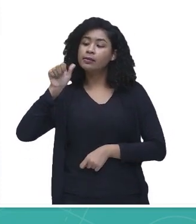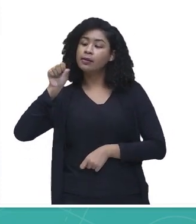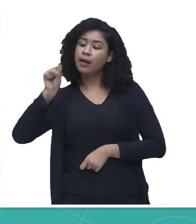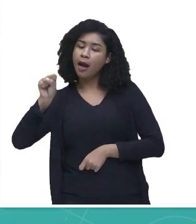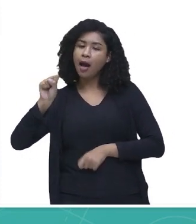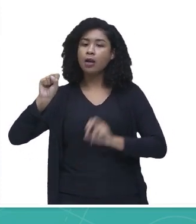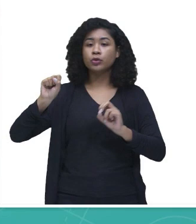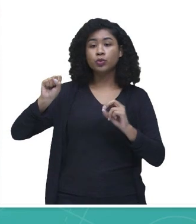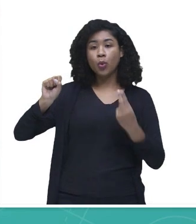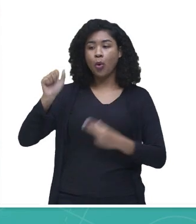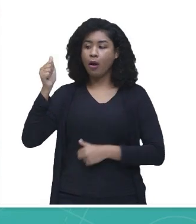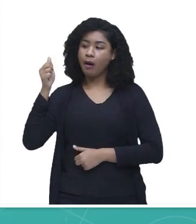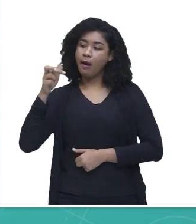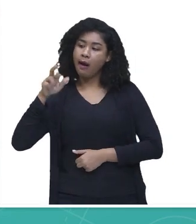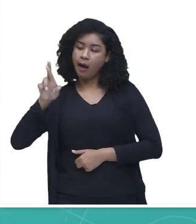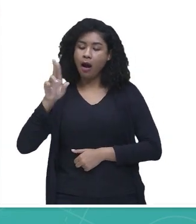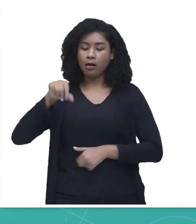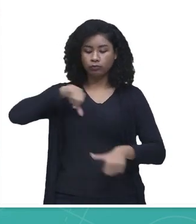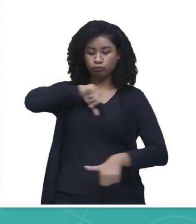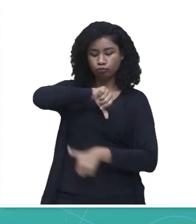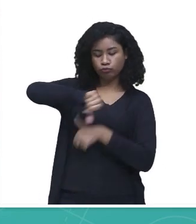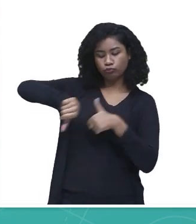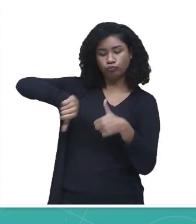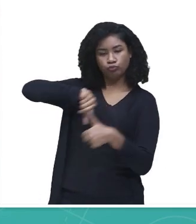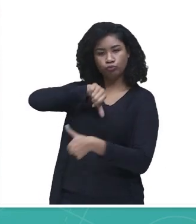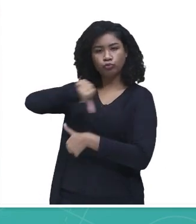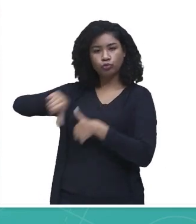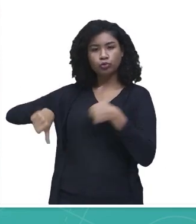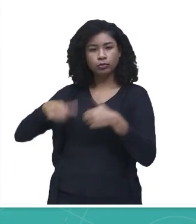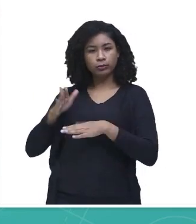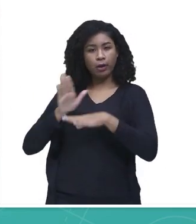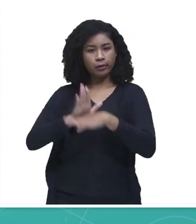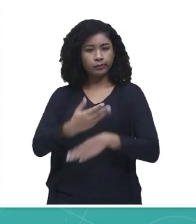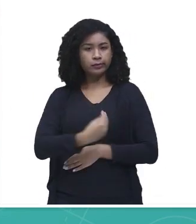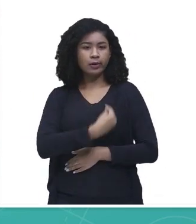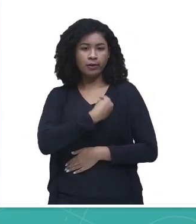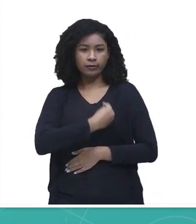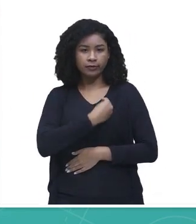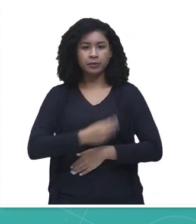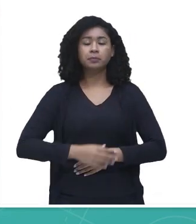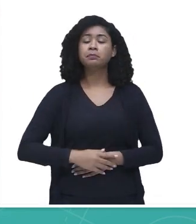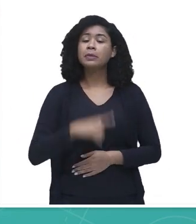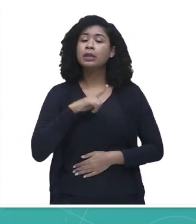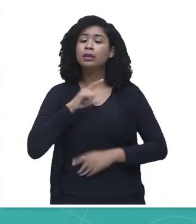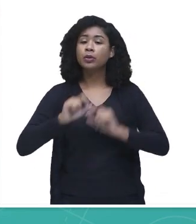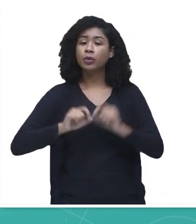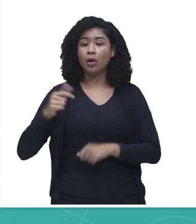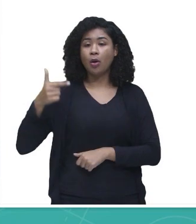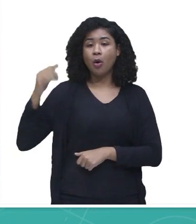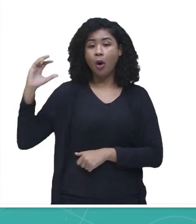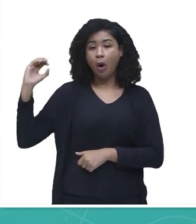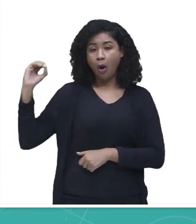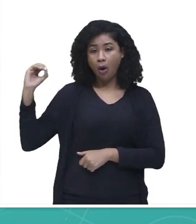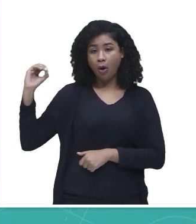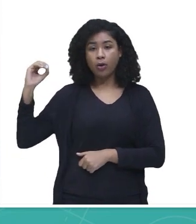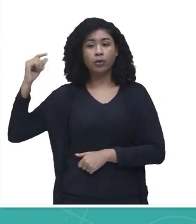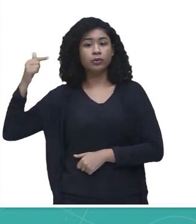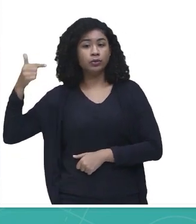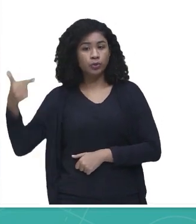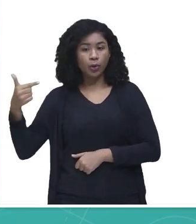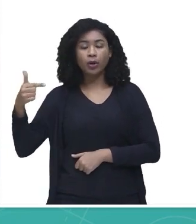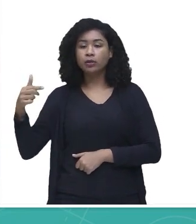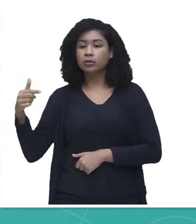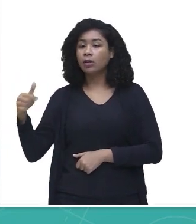respiração, o gás oxigênio é absorvido, muito importante isso, e o gás carbônico vai